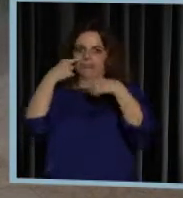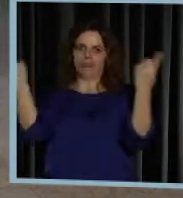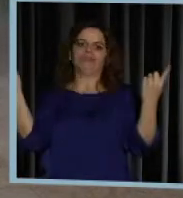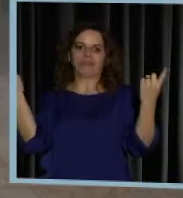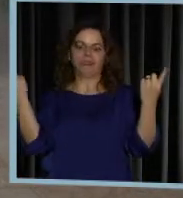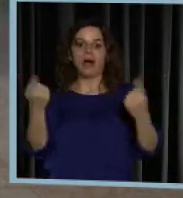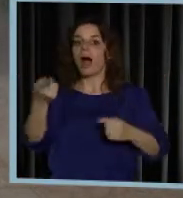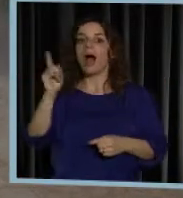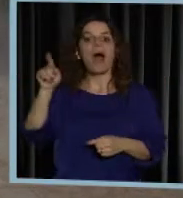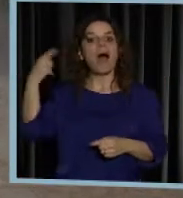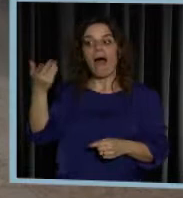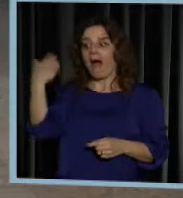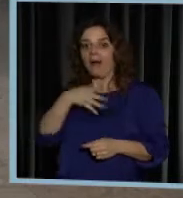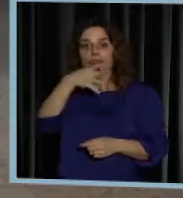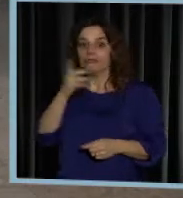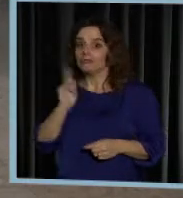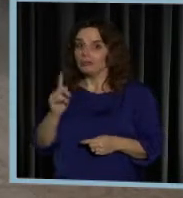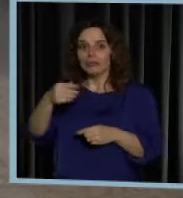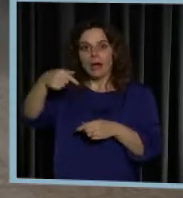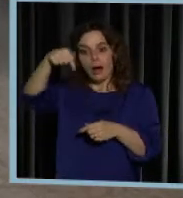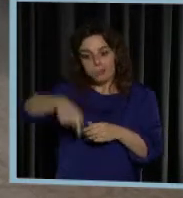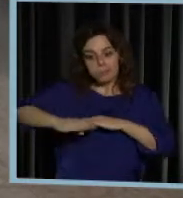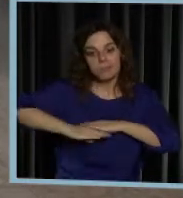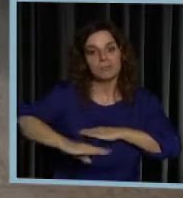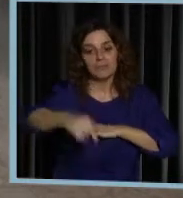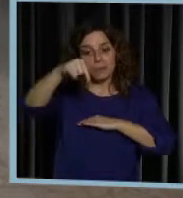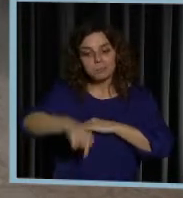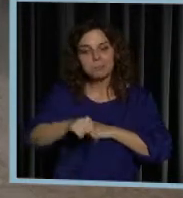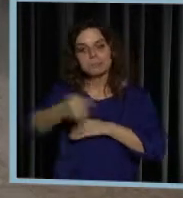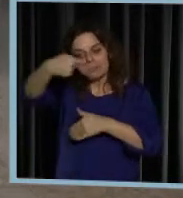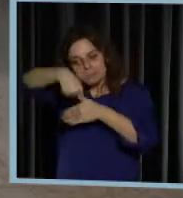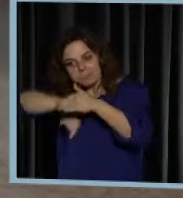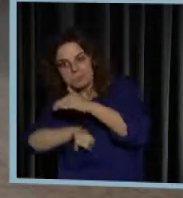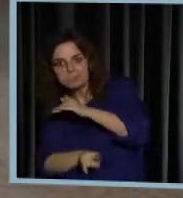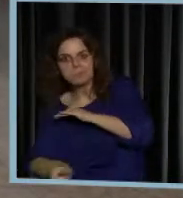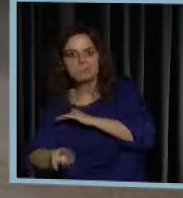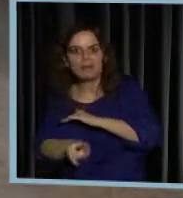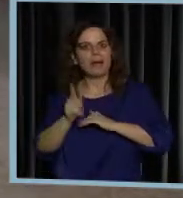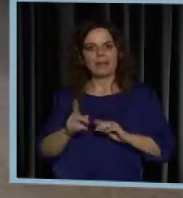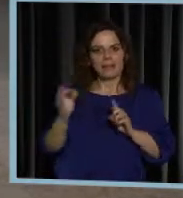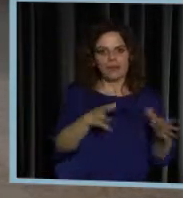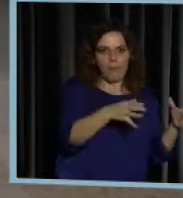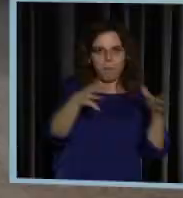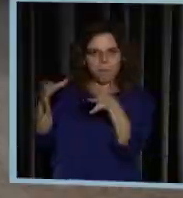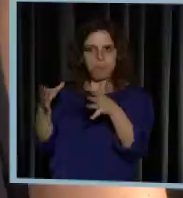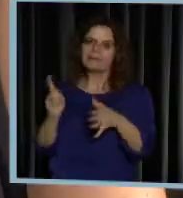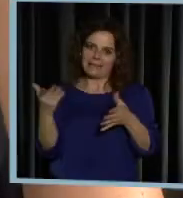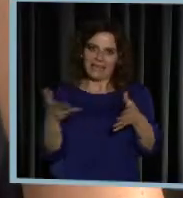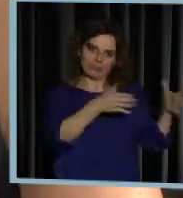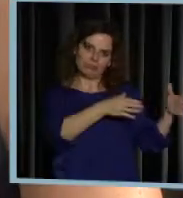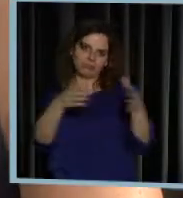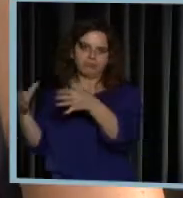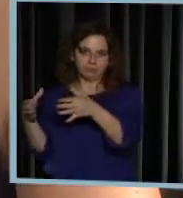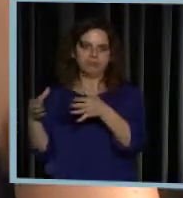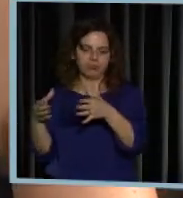visível, esta estava no subterrâneo do edifício e é justamente a Nós porta... Nós estamos no local certo, portanto, foi deslocada. Foi